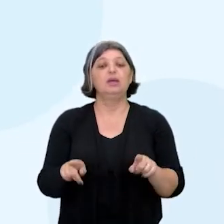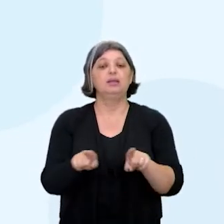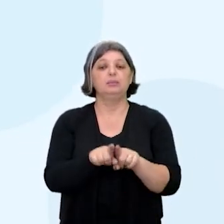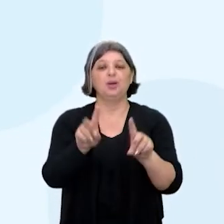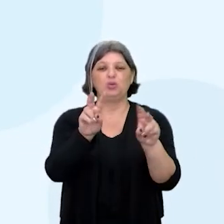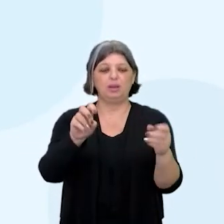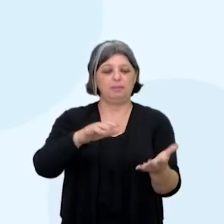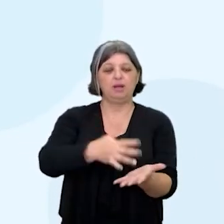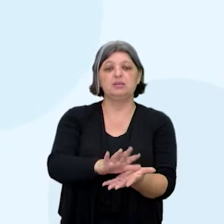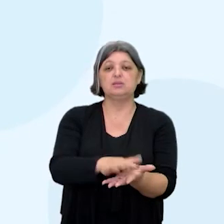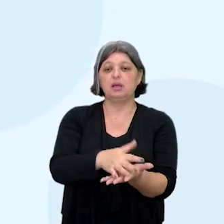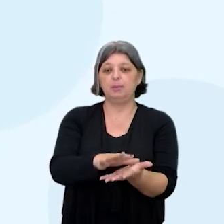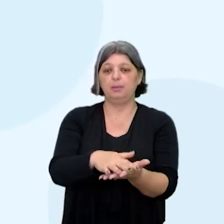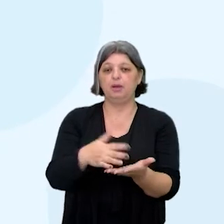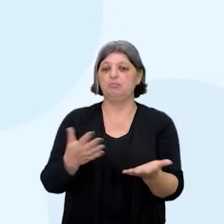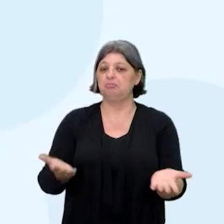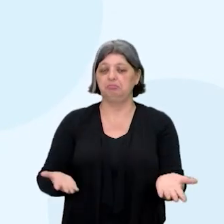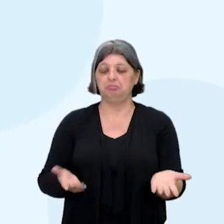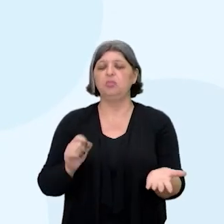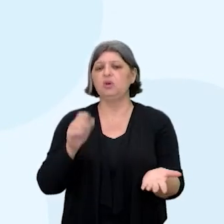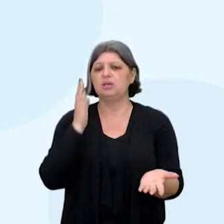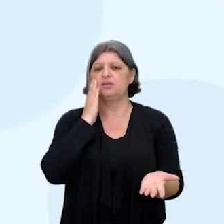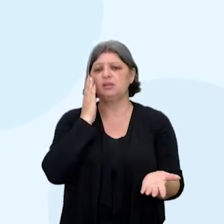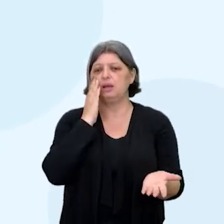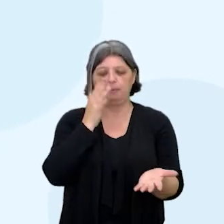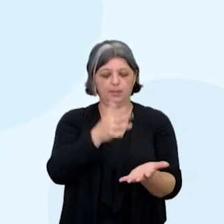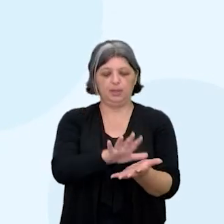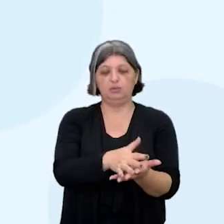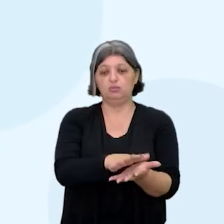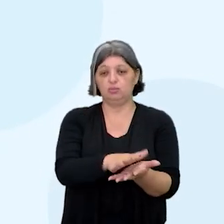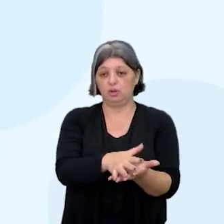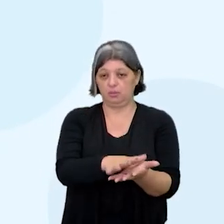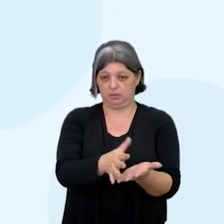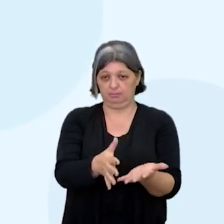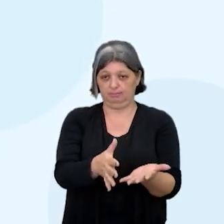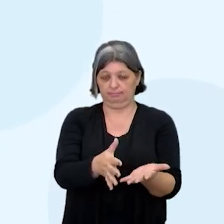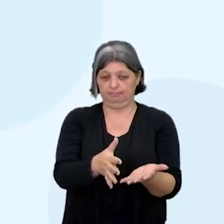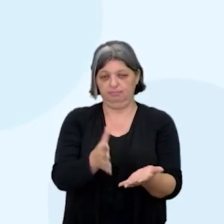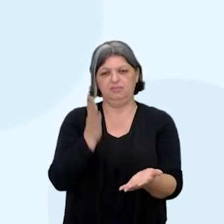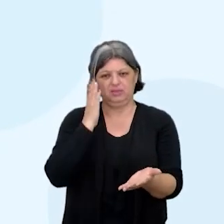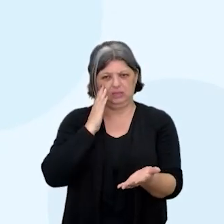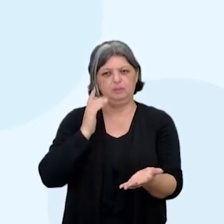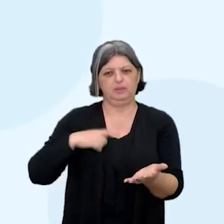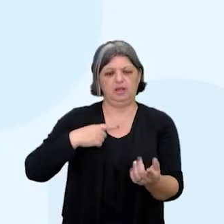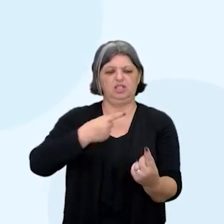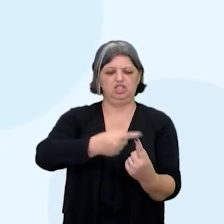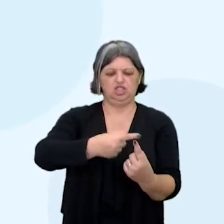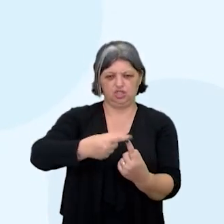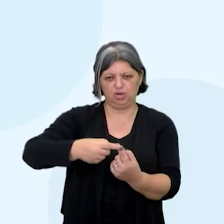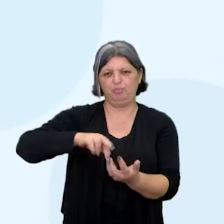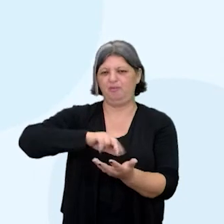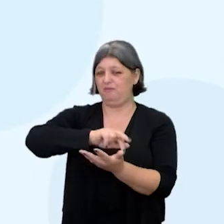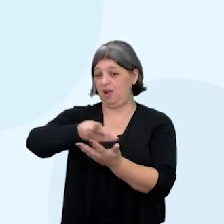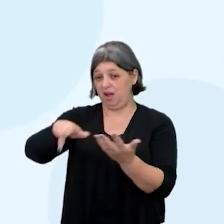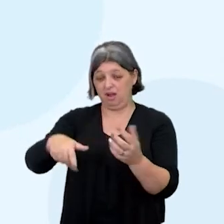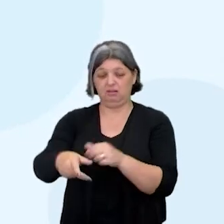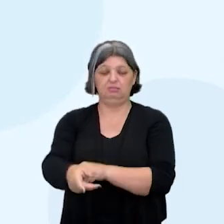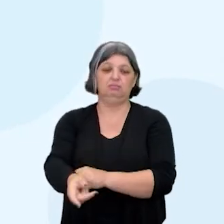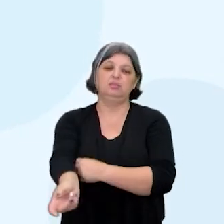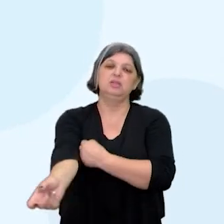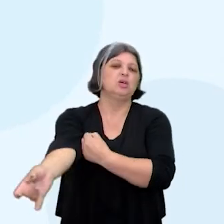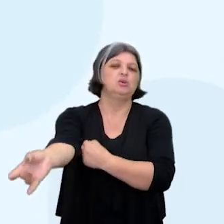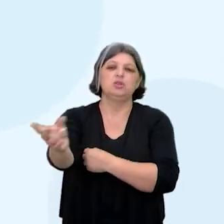samba, o que você sabe sobre o samba? Nós sabemos que existem vários tipos de samba, não é só samba de roda,